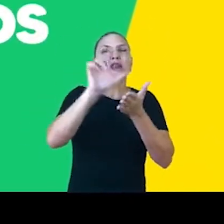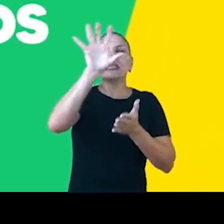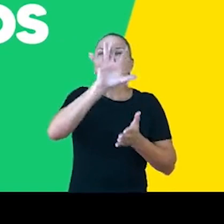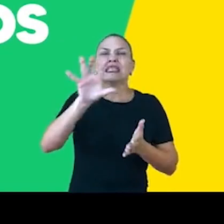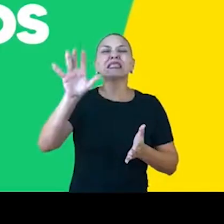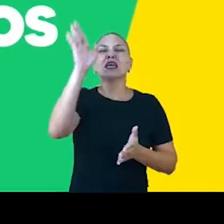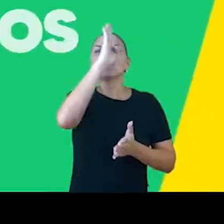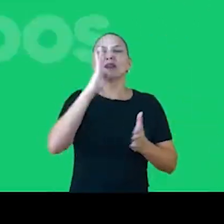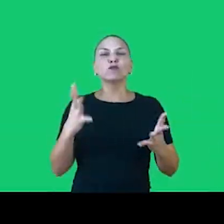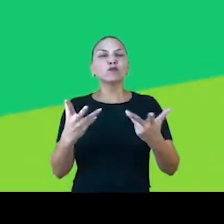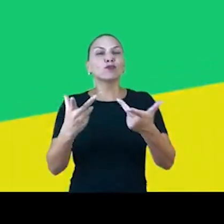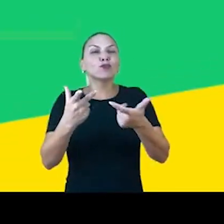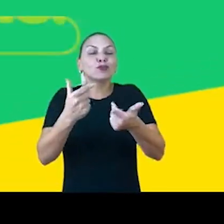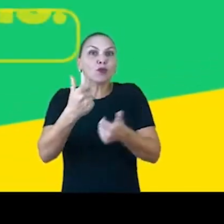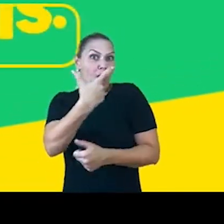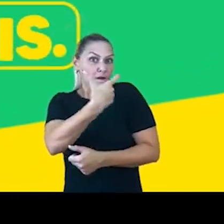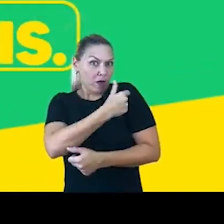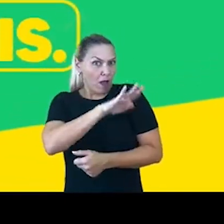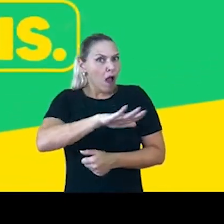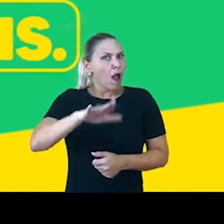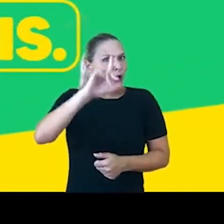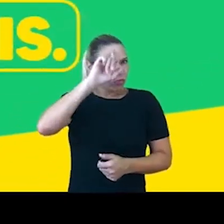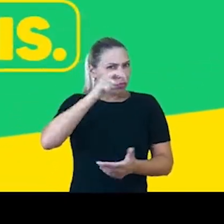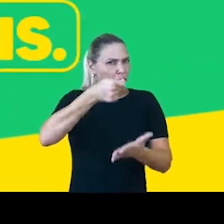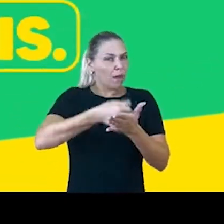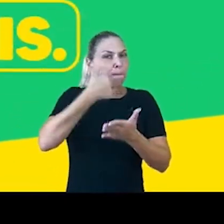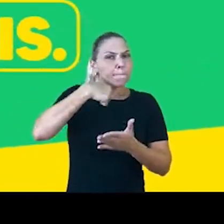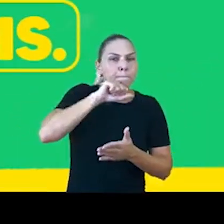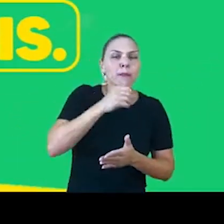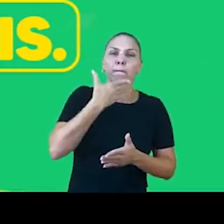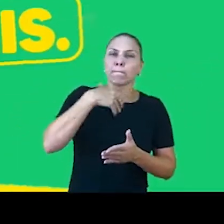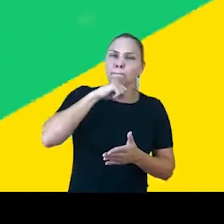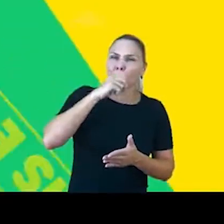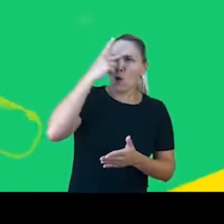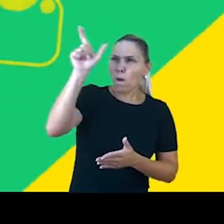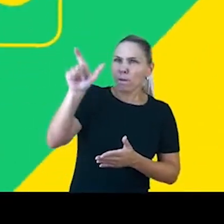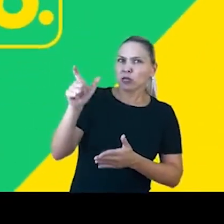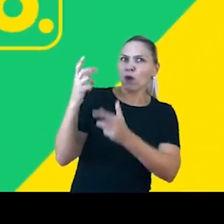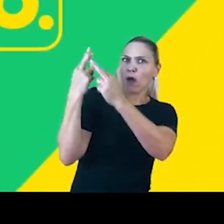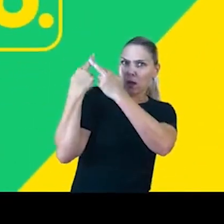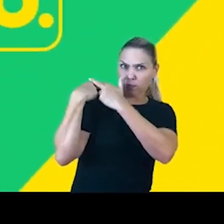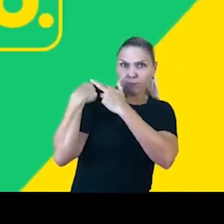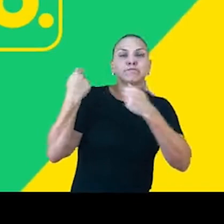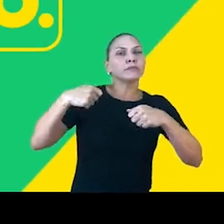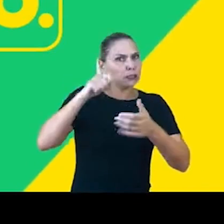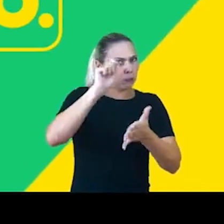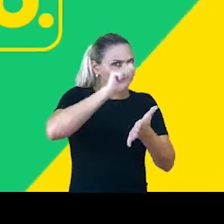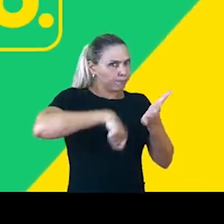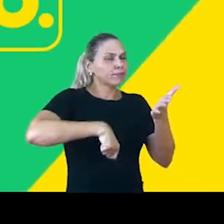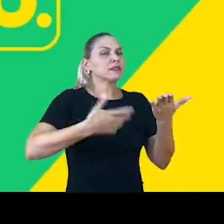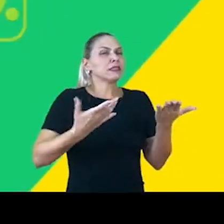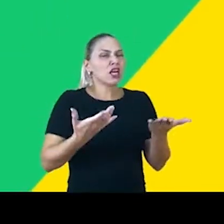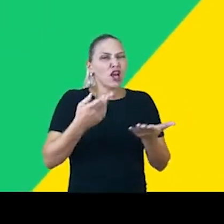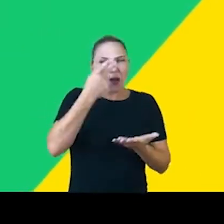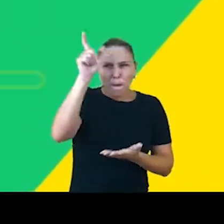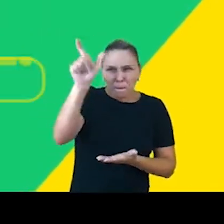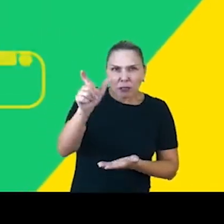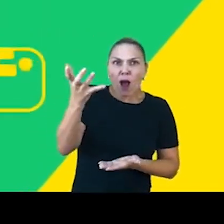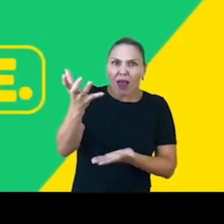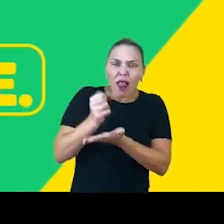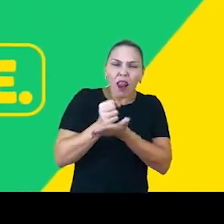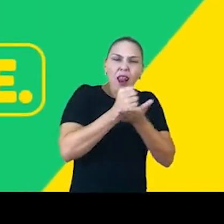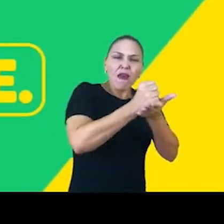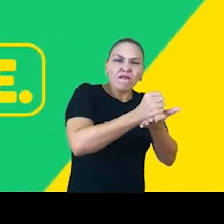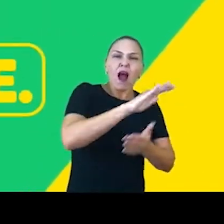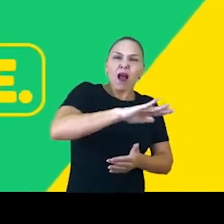com 1 milhão e 200 mil doses, chegou ontem no Aeroporto Internacional de Viracopos, em Campinas, em São Paulo. A